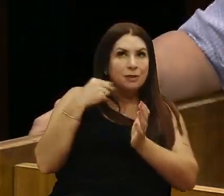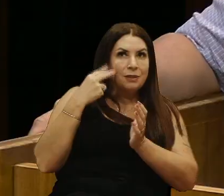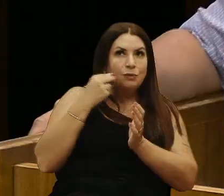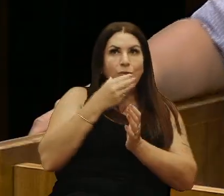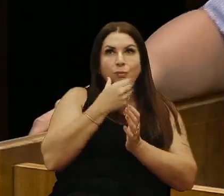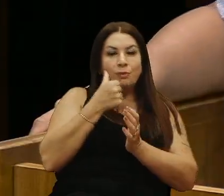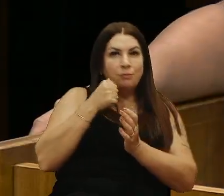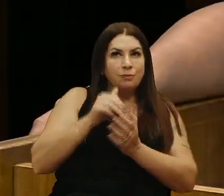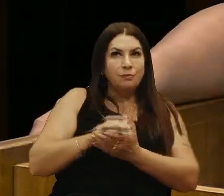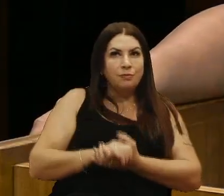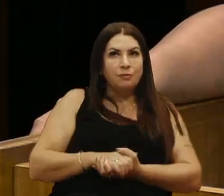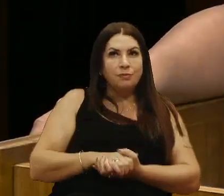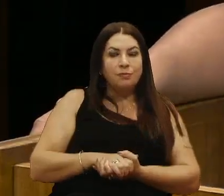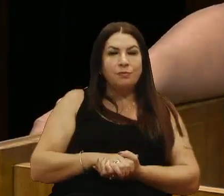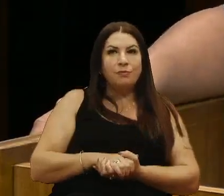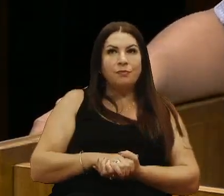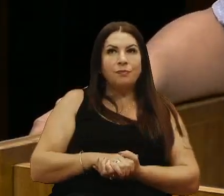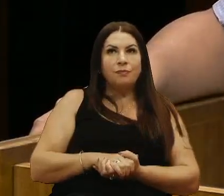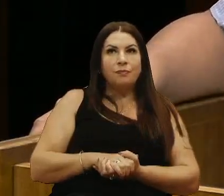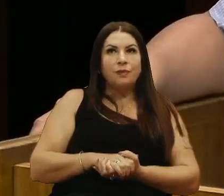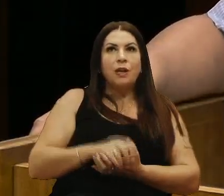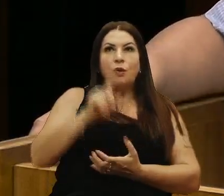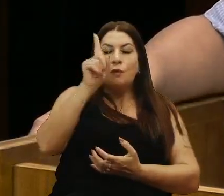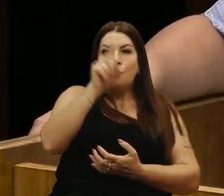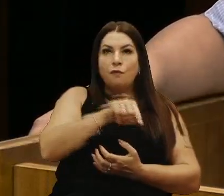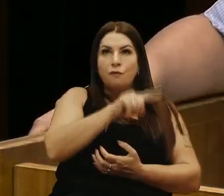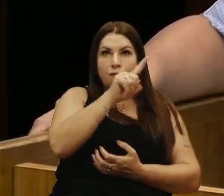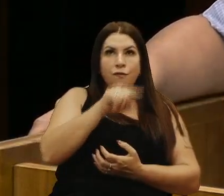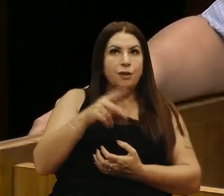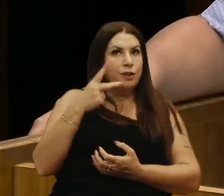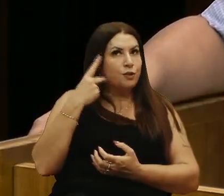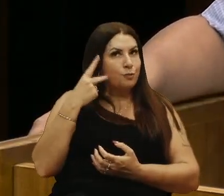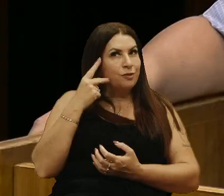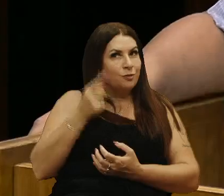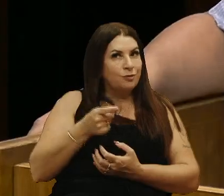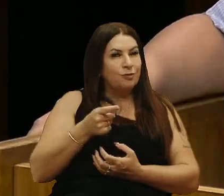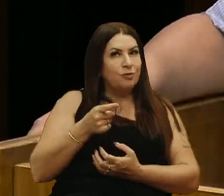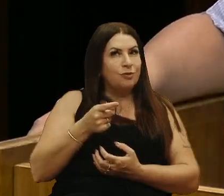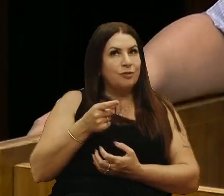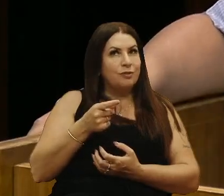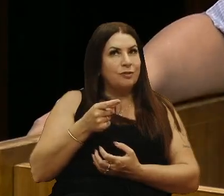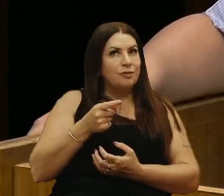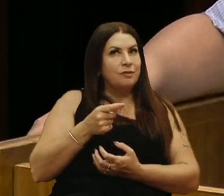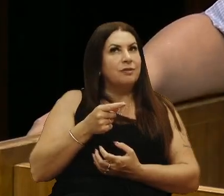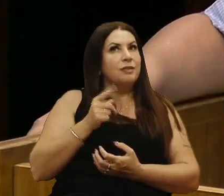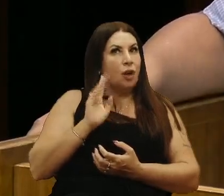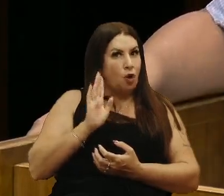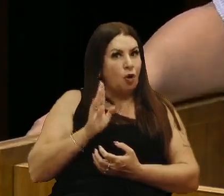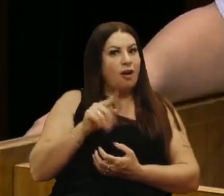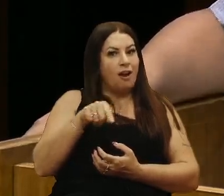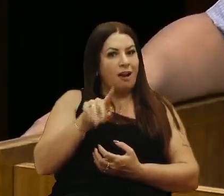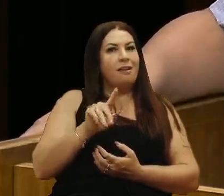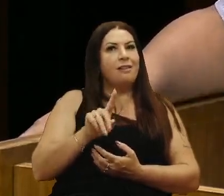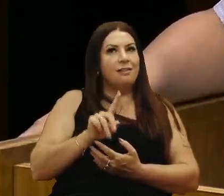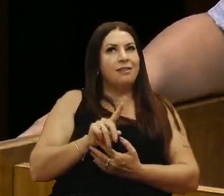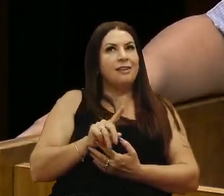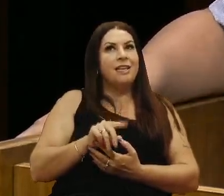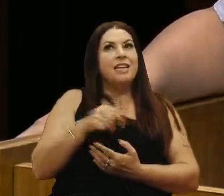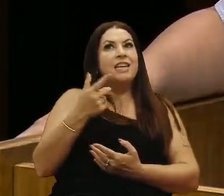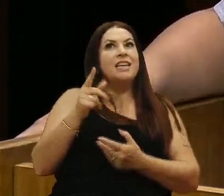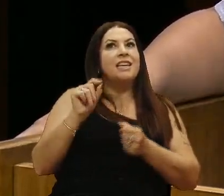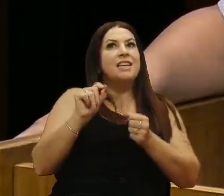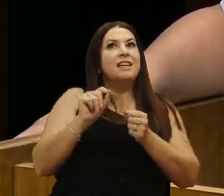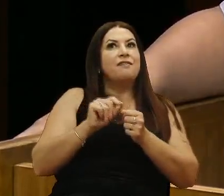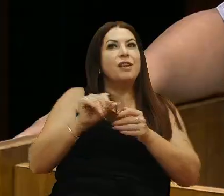vereadores e colegas vereadoras, o veto político pegou. E quem